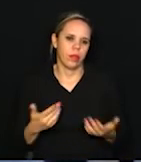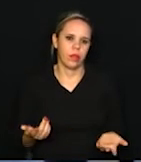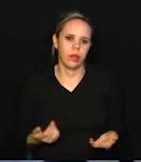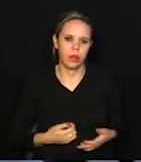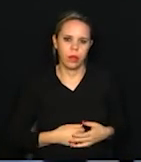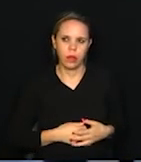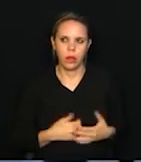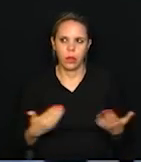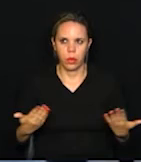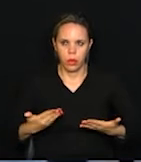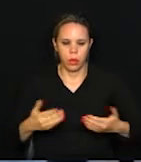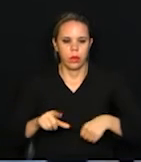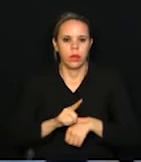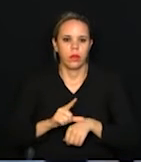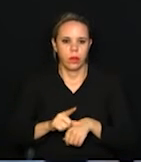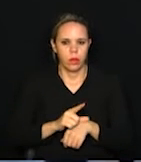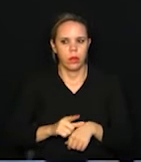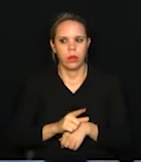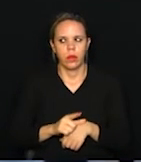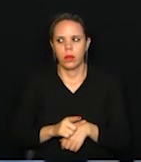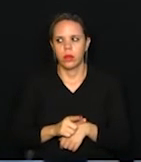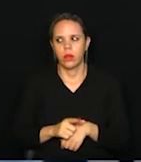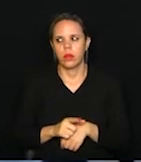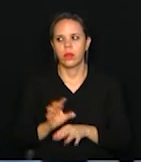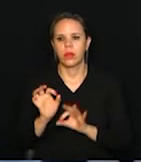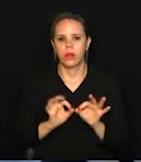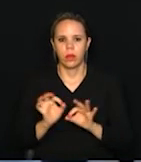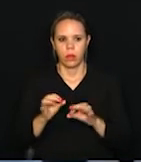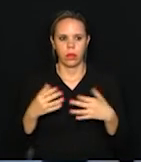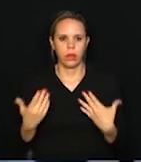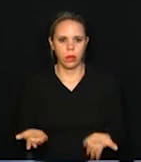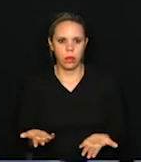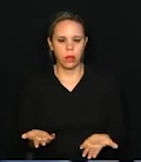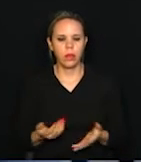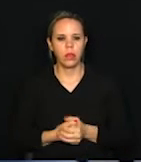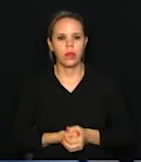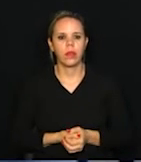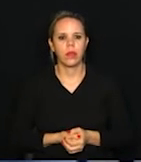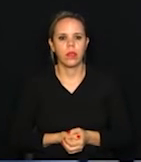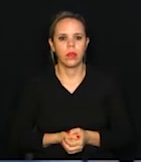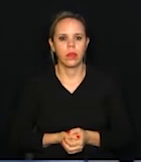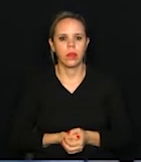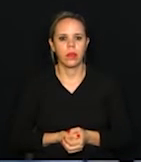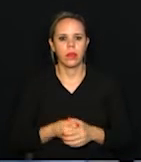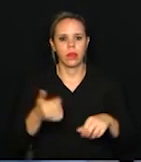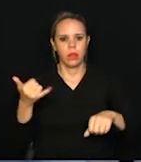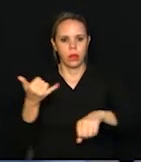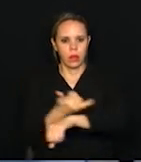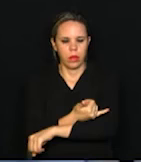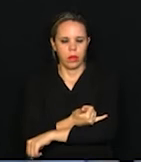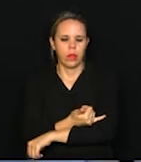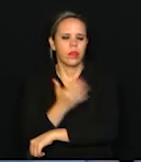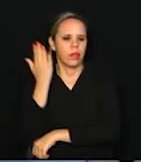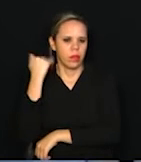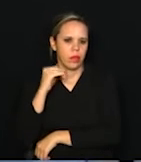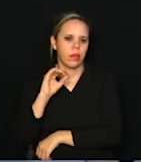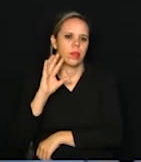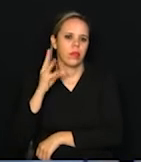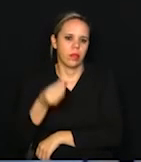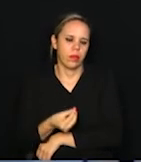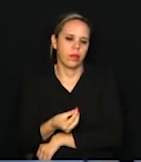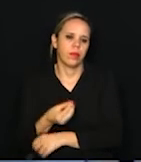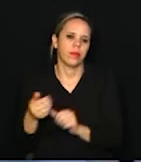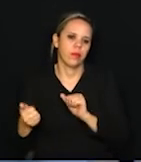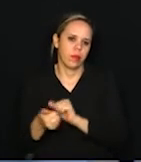assim, hoje a legislação já está muito mais regulamentada, então essa infraestrutura que a gente entende que qualifica assim